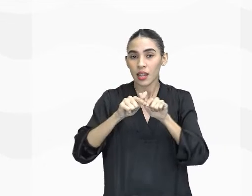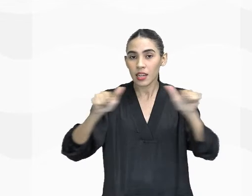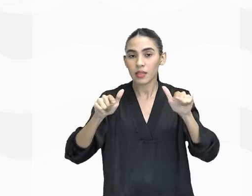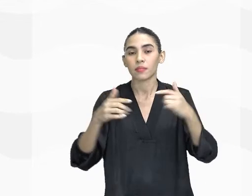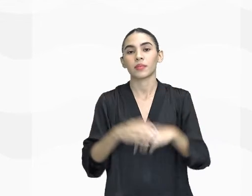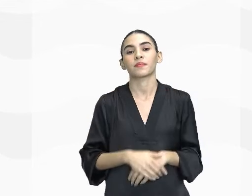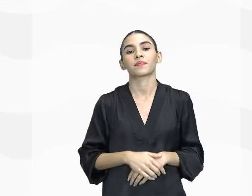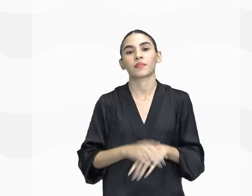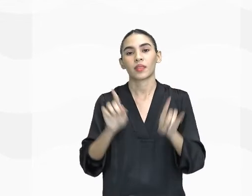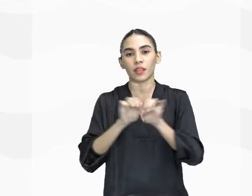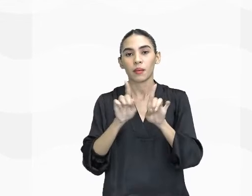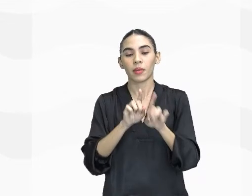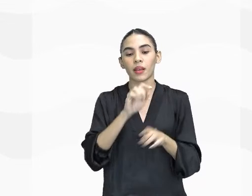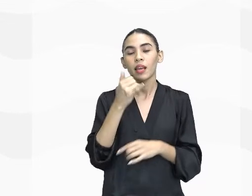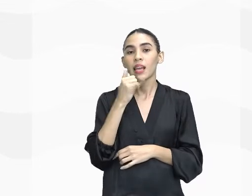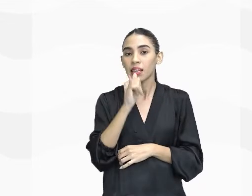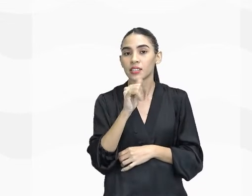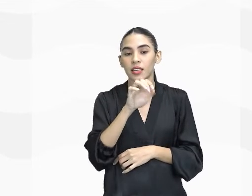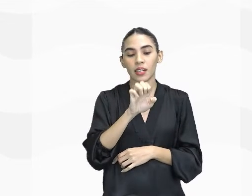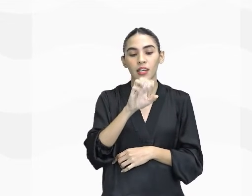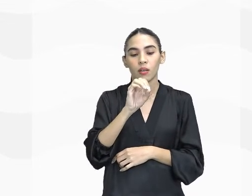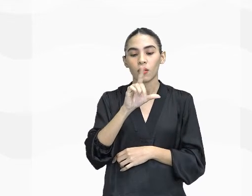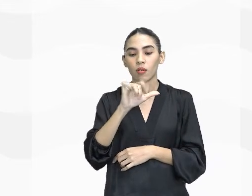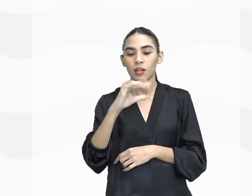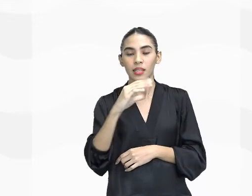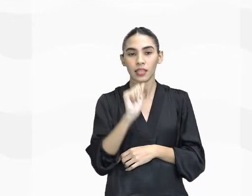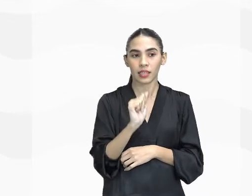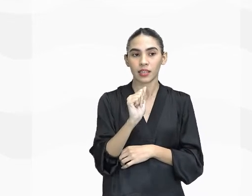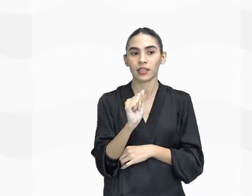eólica, essa onde vão ser utilizados esses